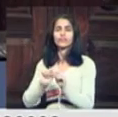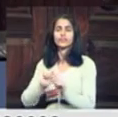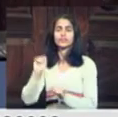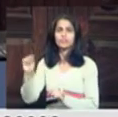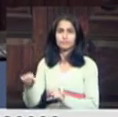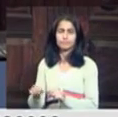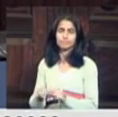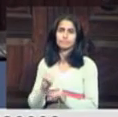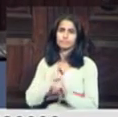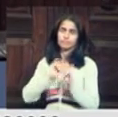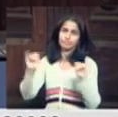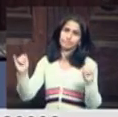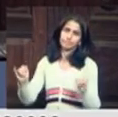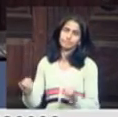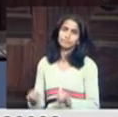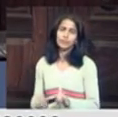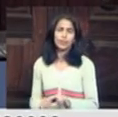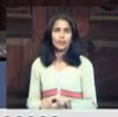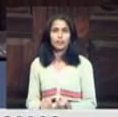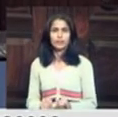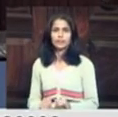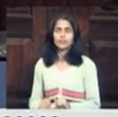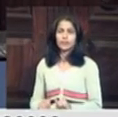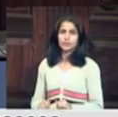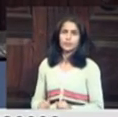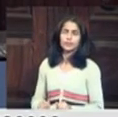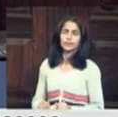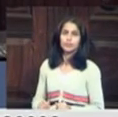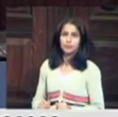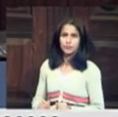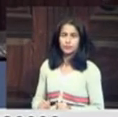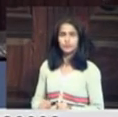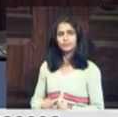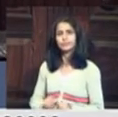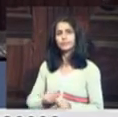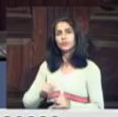campanha eleitoral para prefeito do Rio esse ano, isso certamente ficará para o